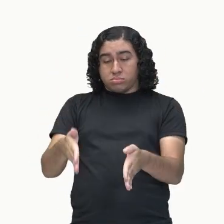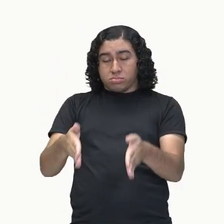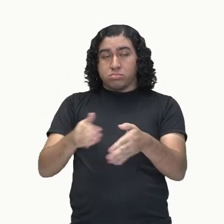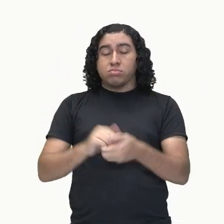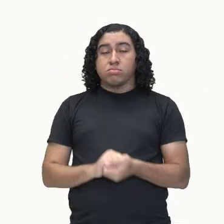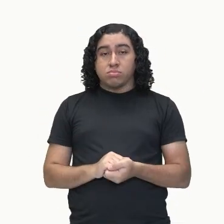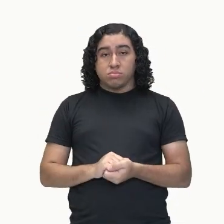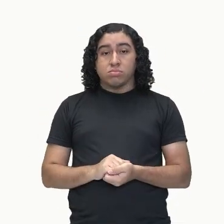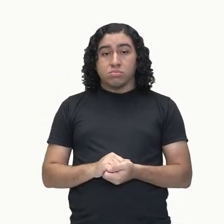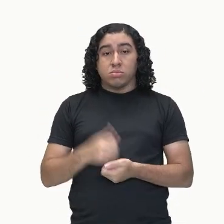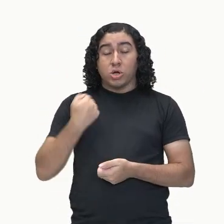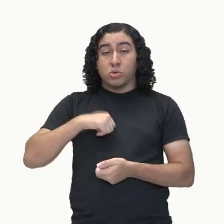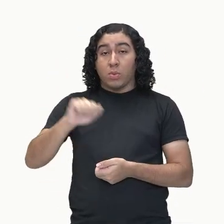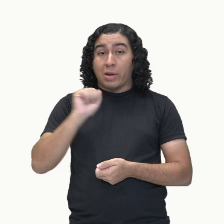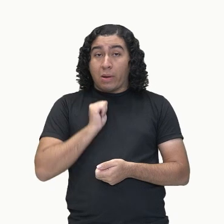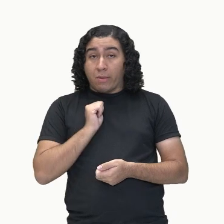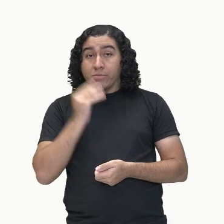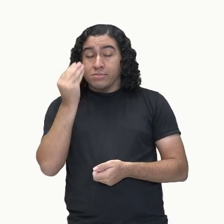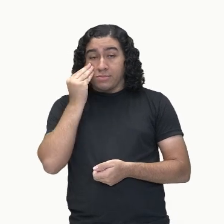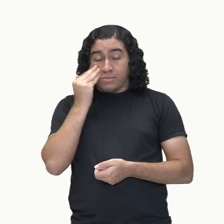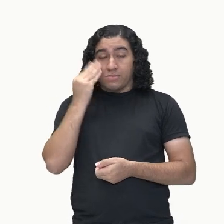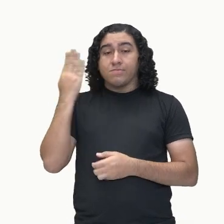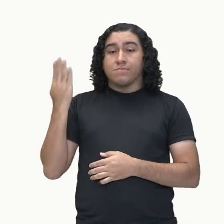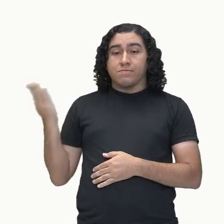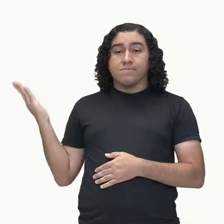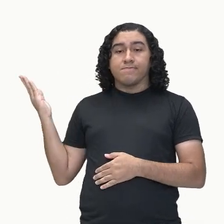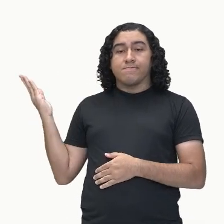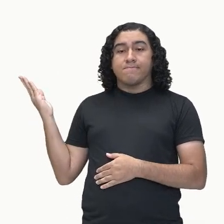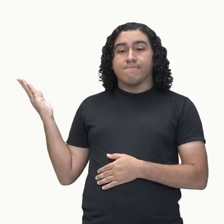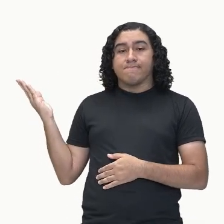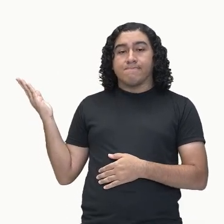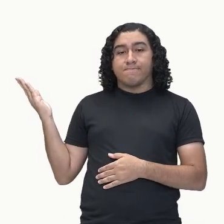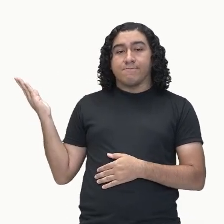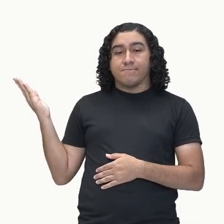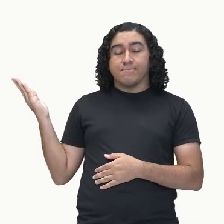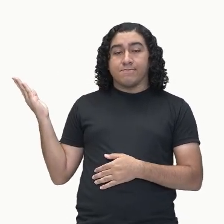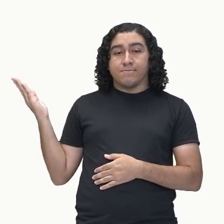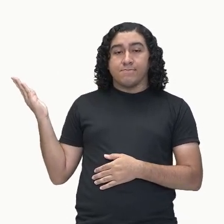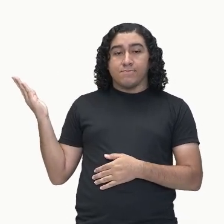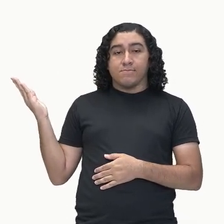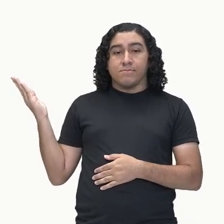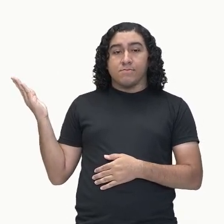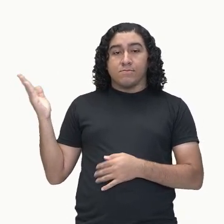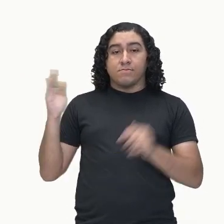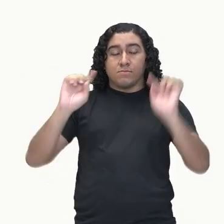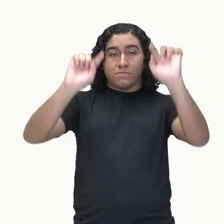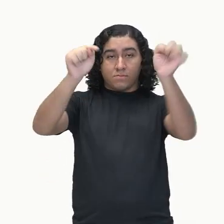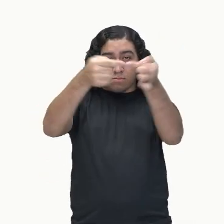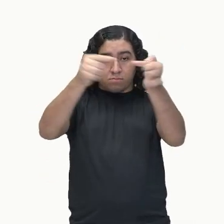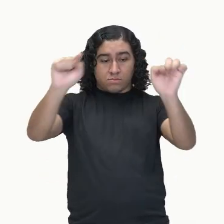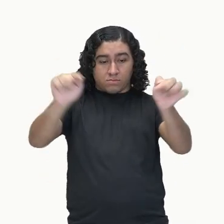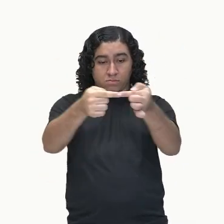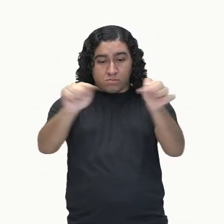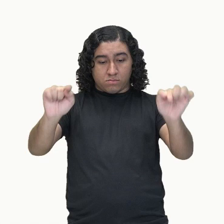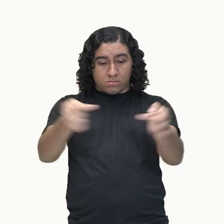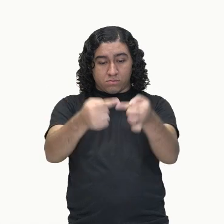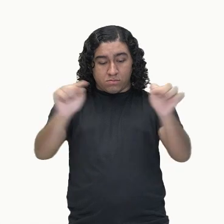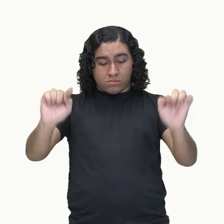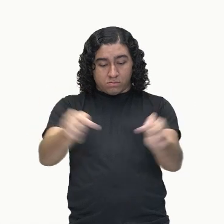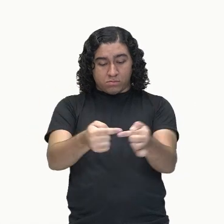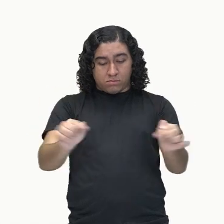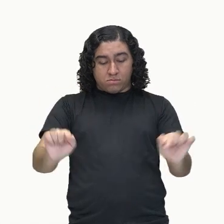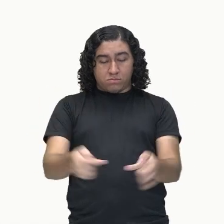beberiam na língua espanhola beberia nosotros beber